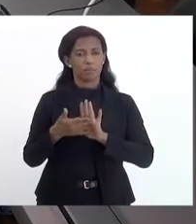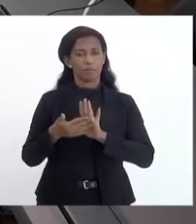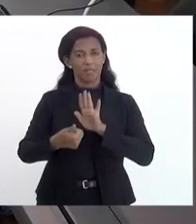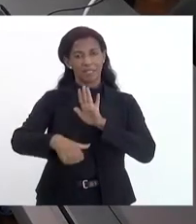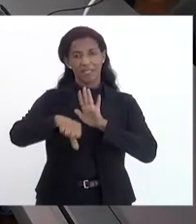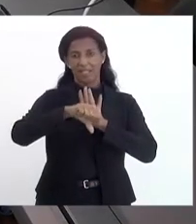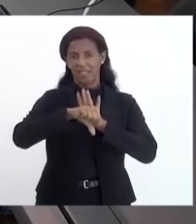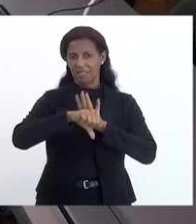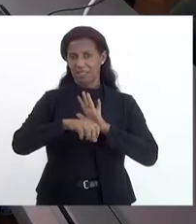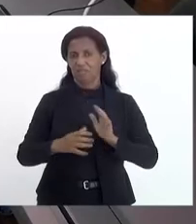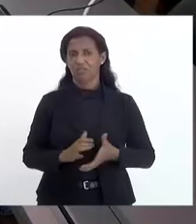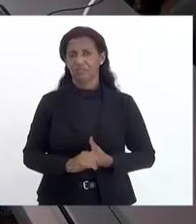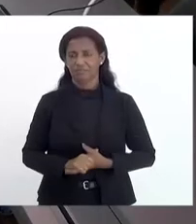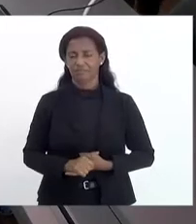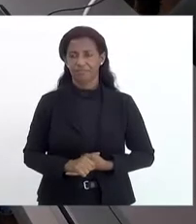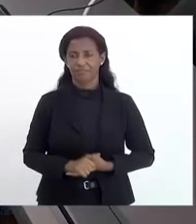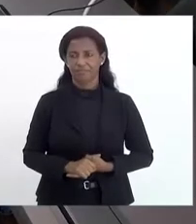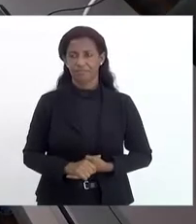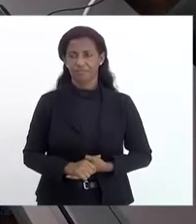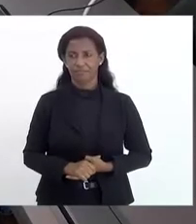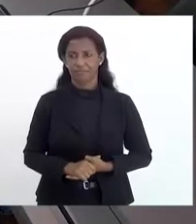ilegalidade.